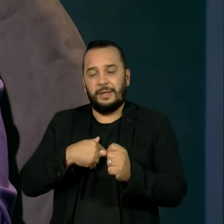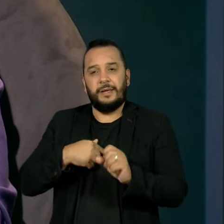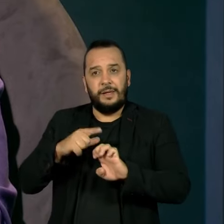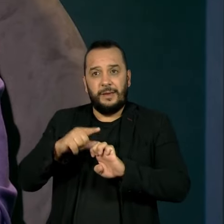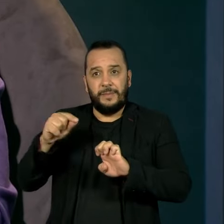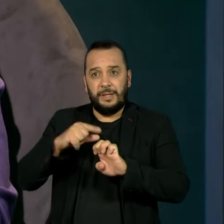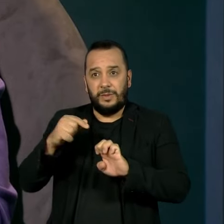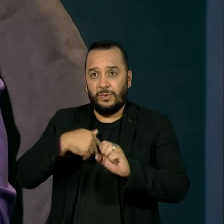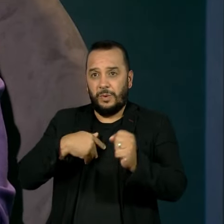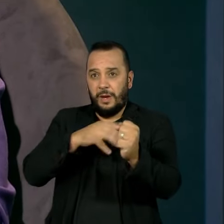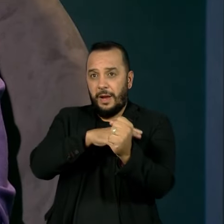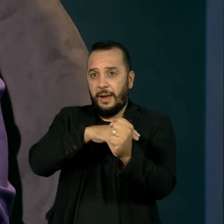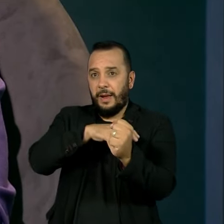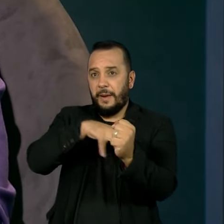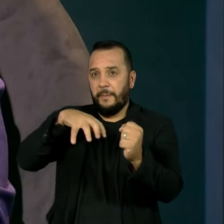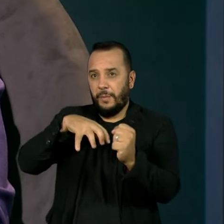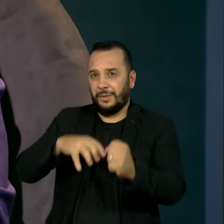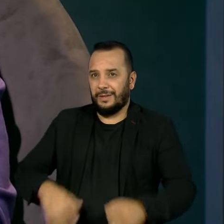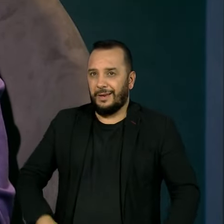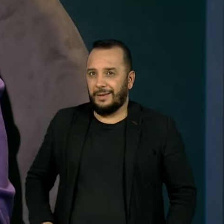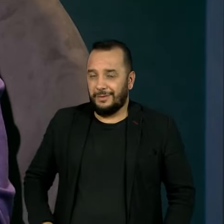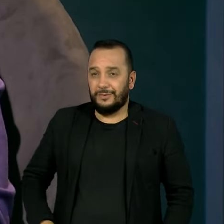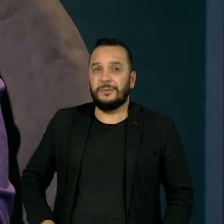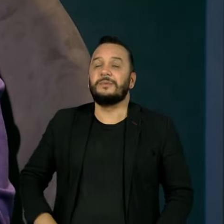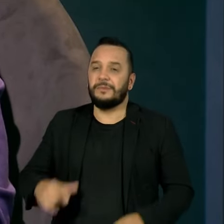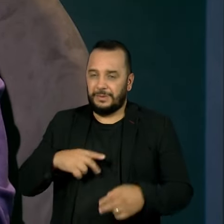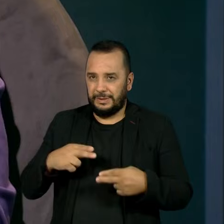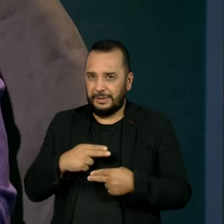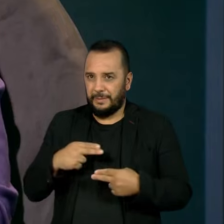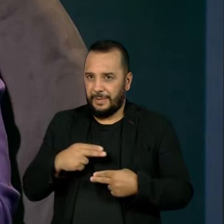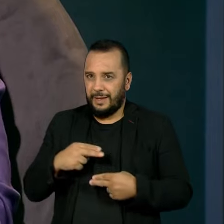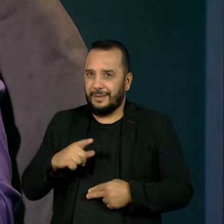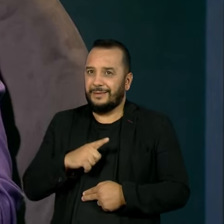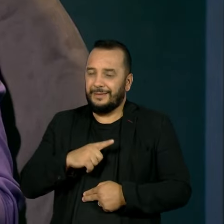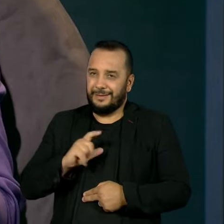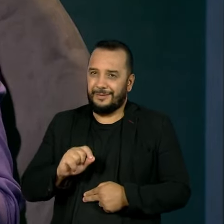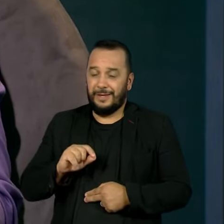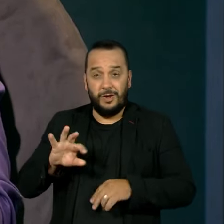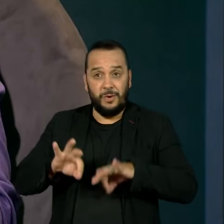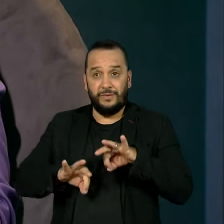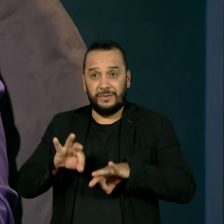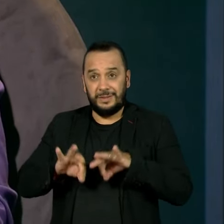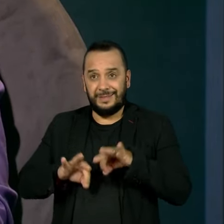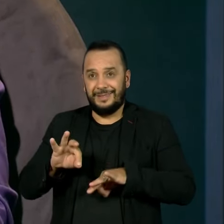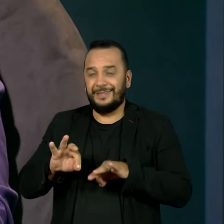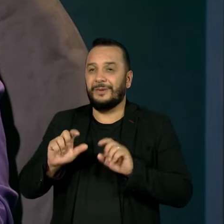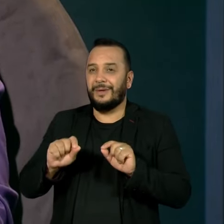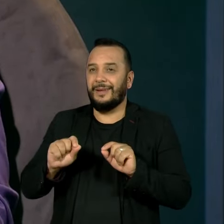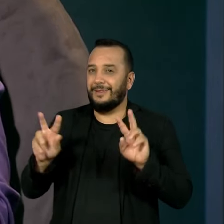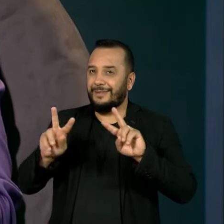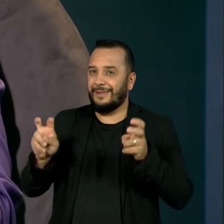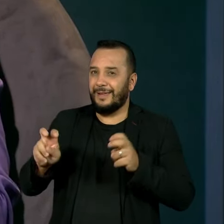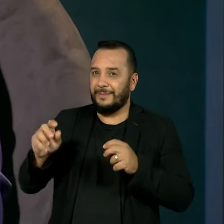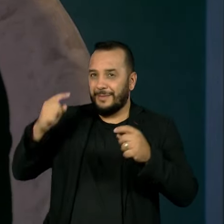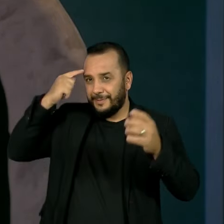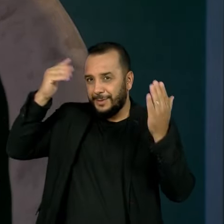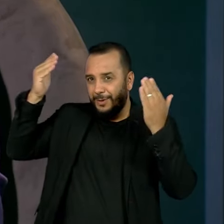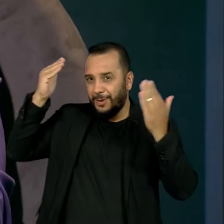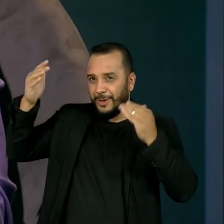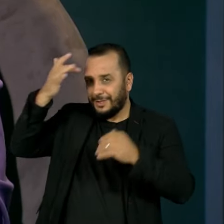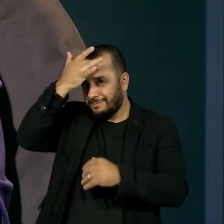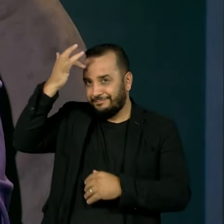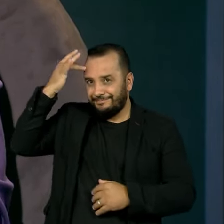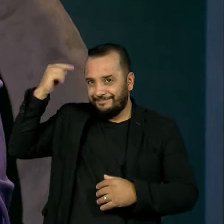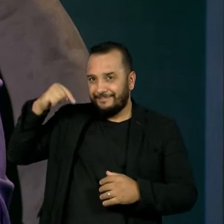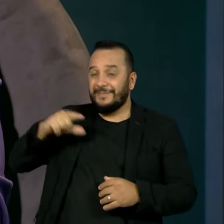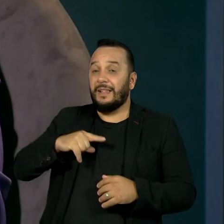afroempreendedor. No Sebrae, nós temos oficinas voltado também a questões emocionais. Por exemplo, nós temos uma